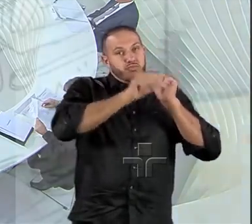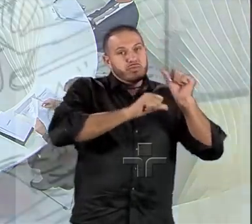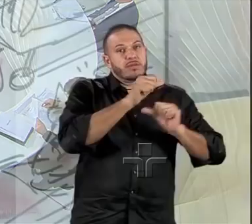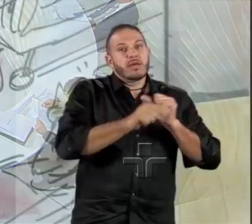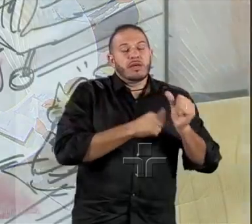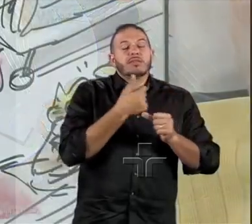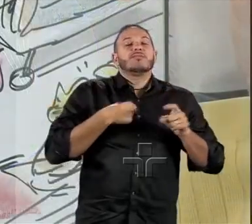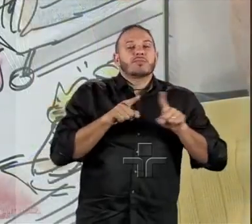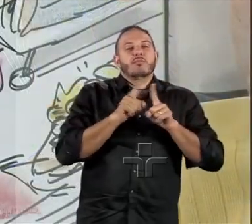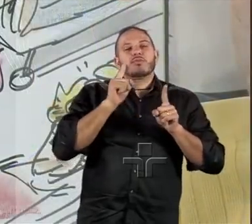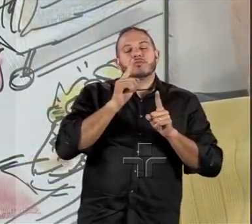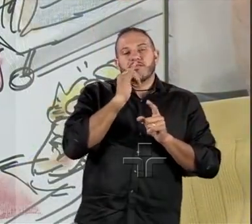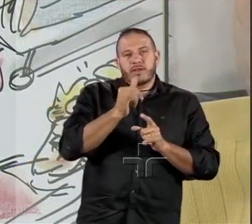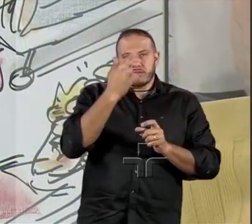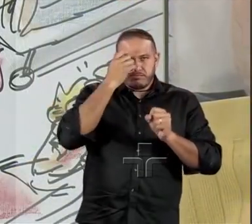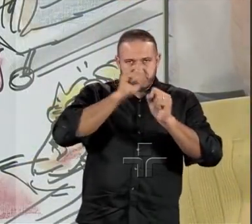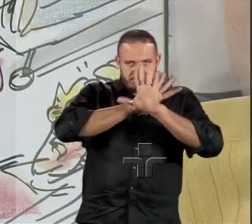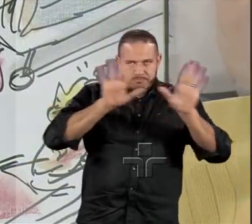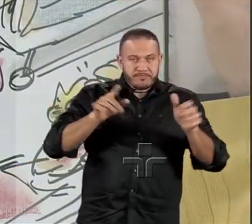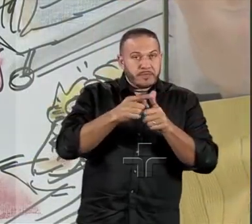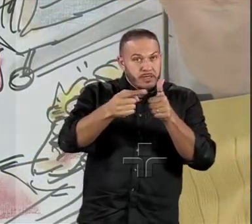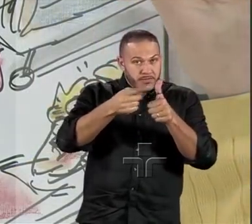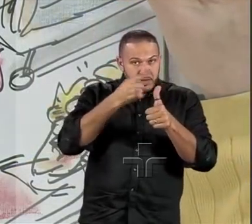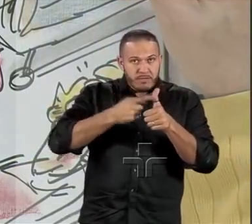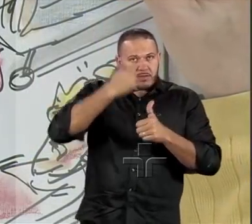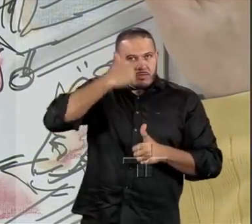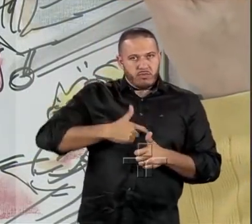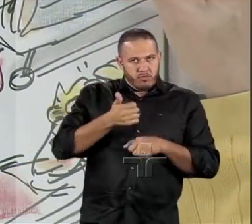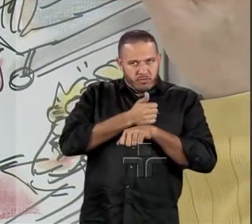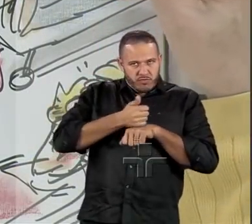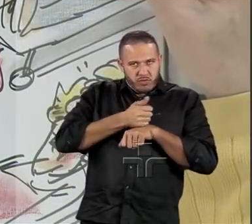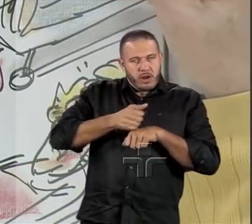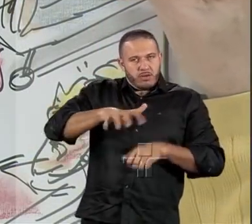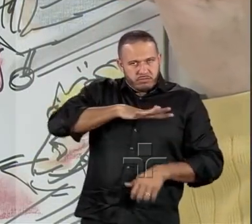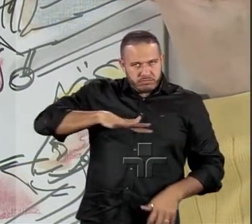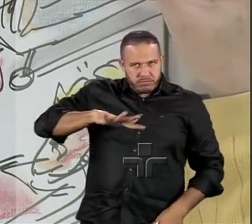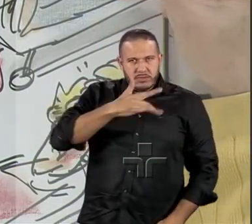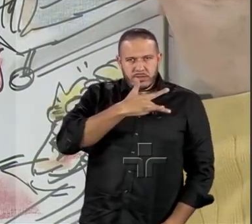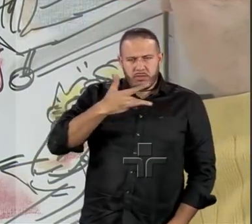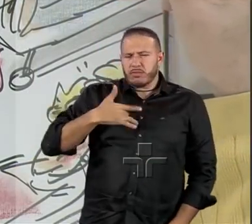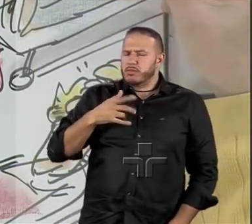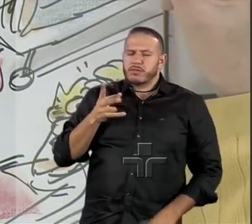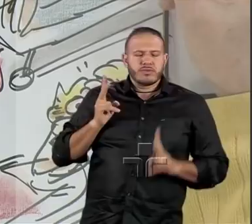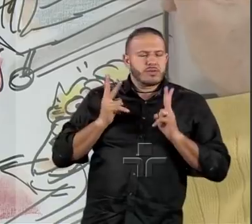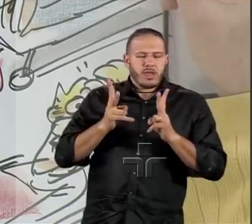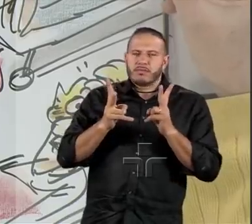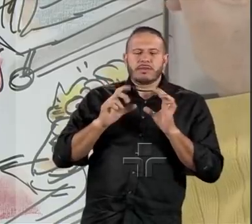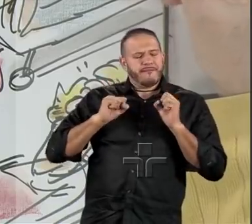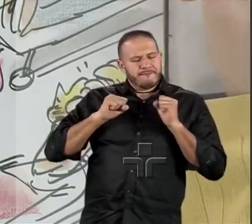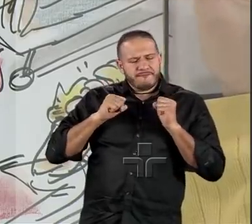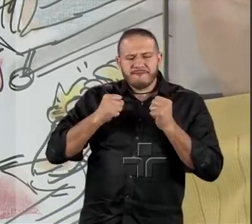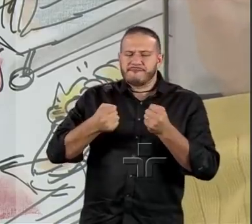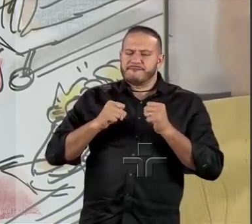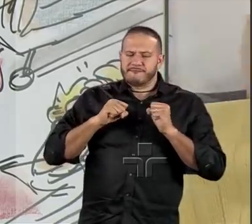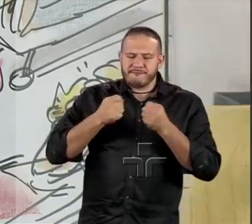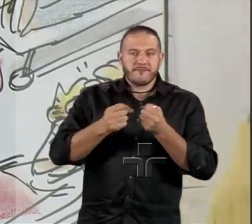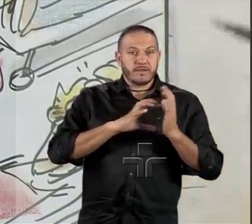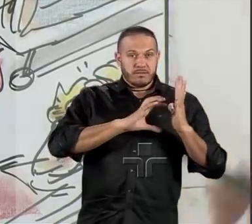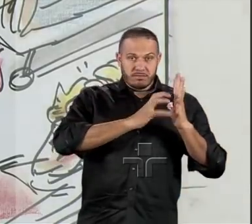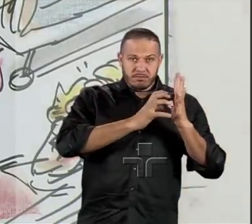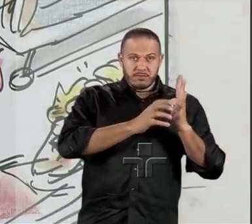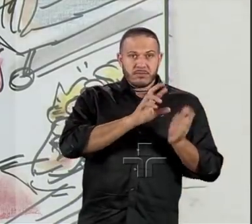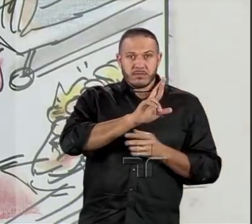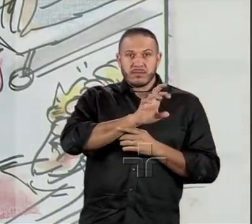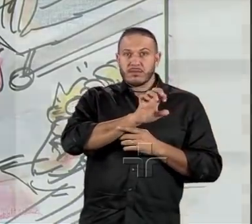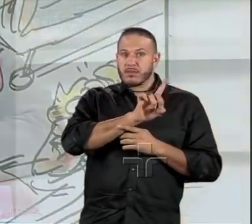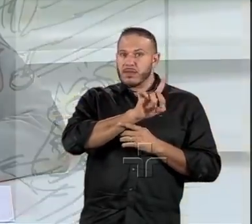posso dizer com muita clareza? Em primeiro lugar, que como profissional de saúde, eu sempre vou defender e a rede sempre